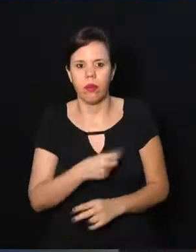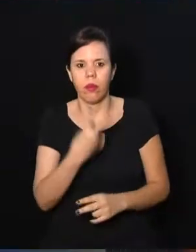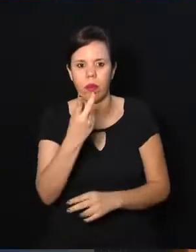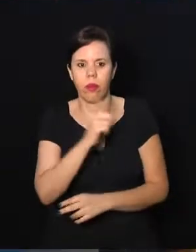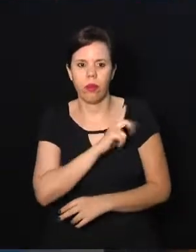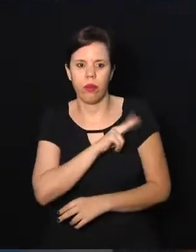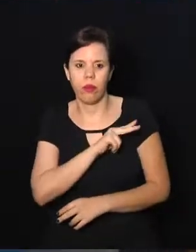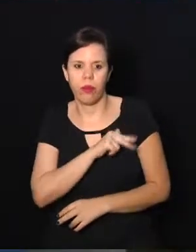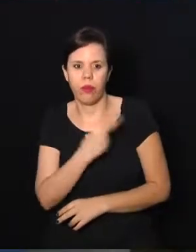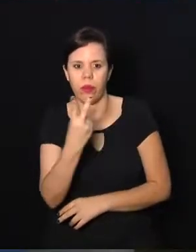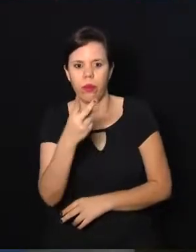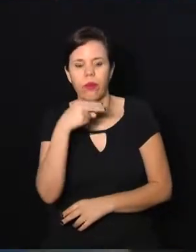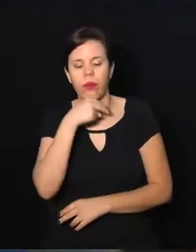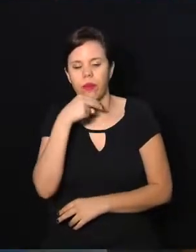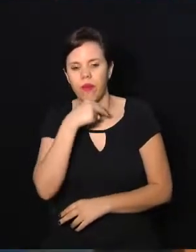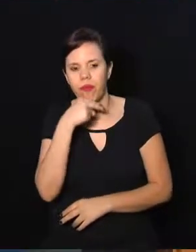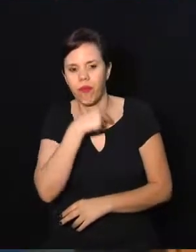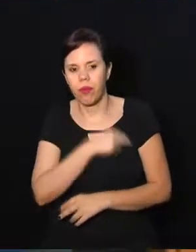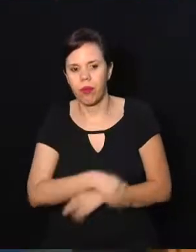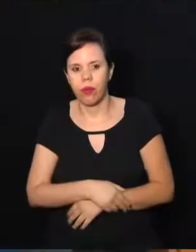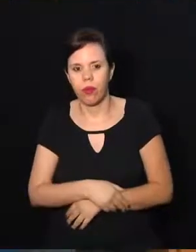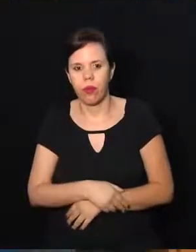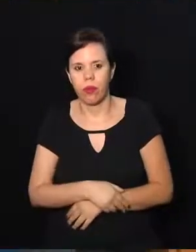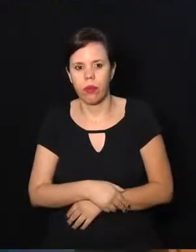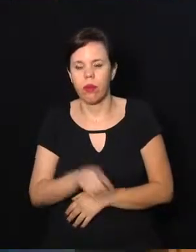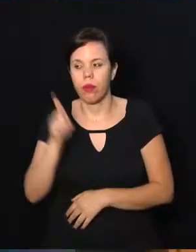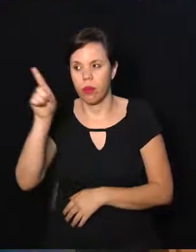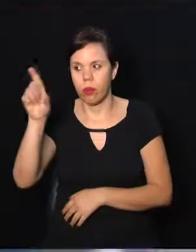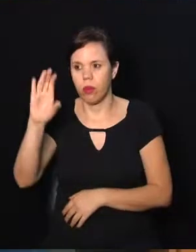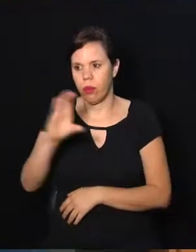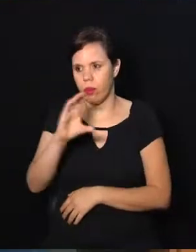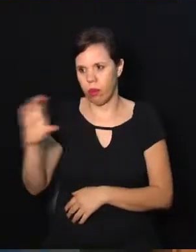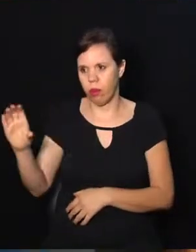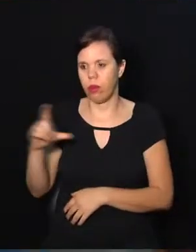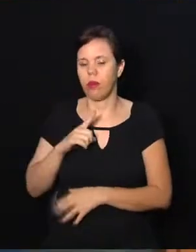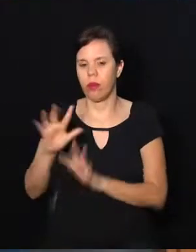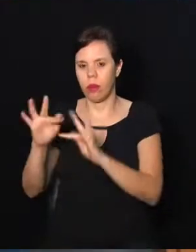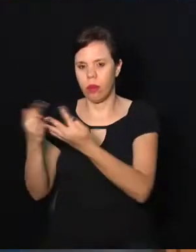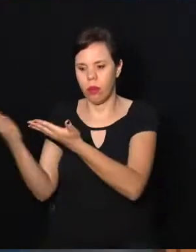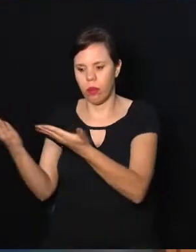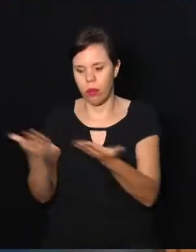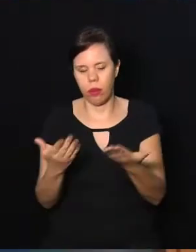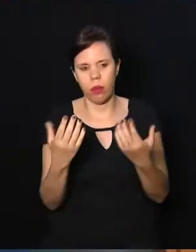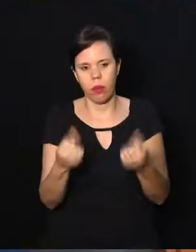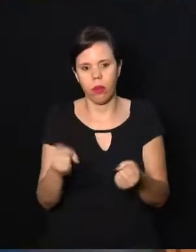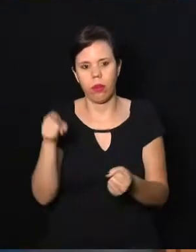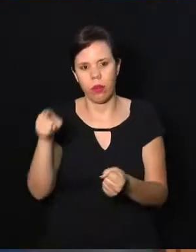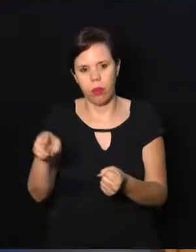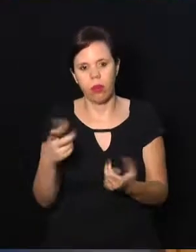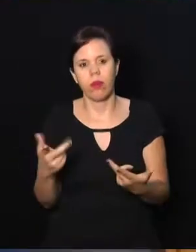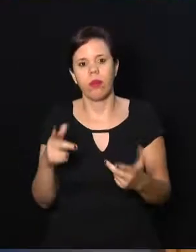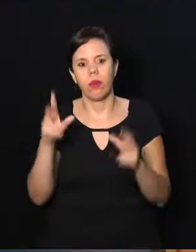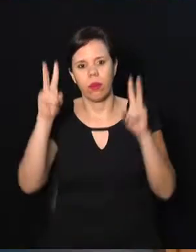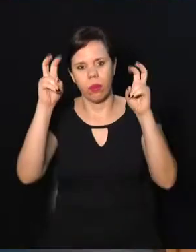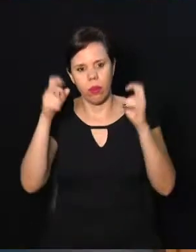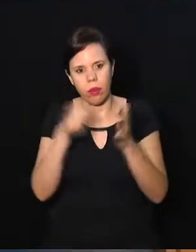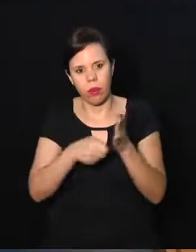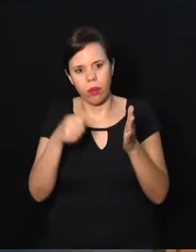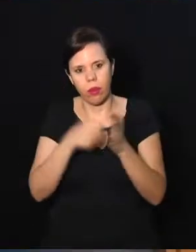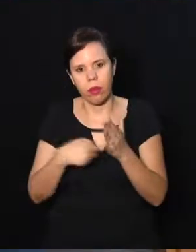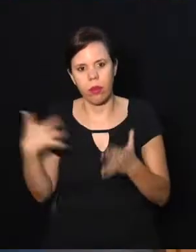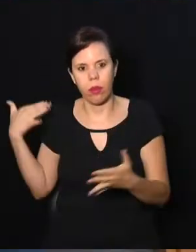genros e 2 netos. Na pastoral familiar, nós abraçamos essa causa já há um bom